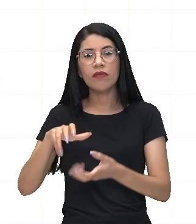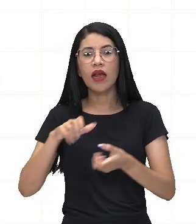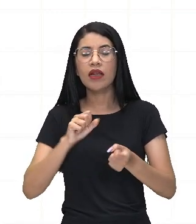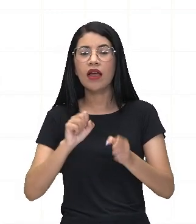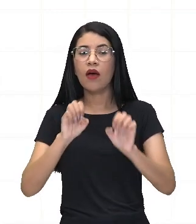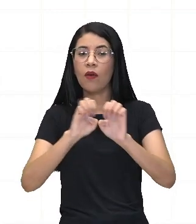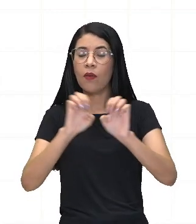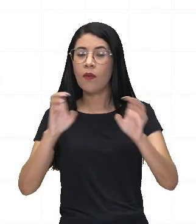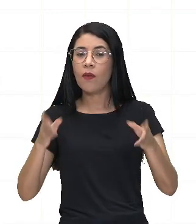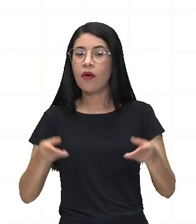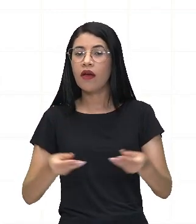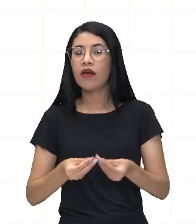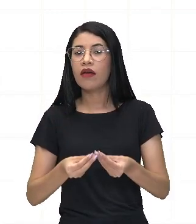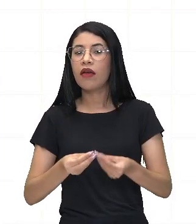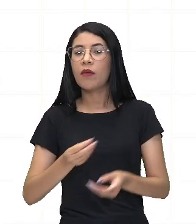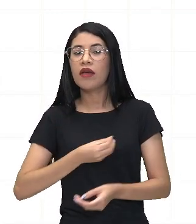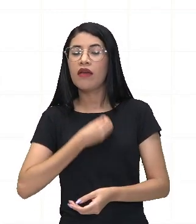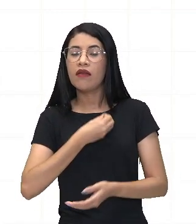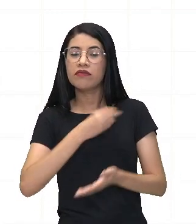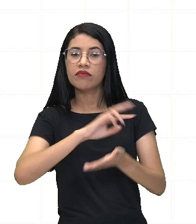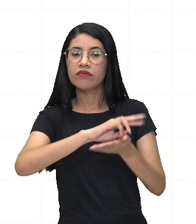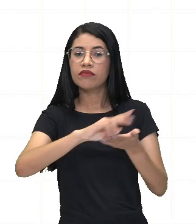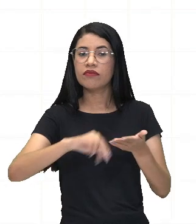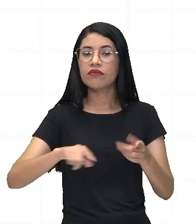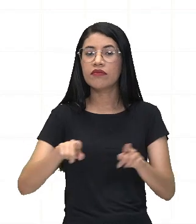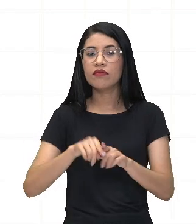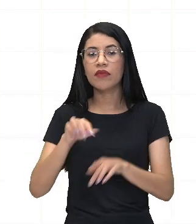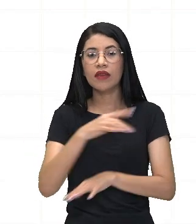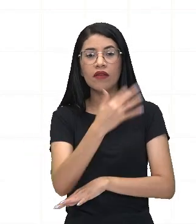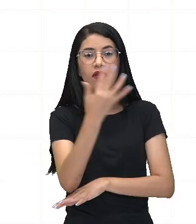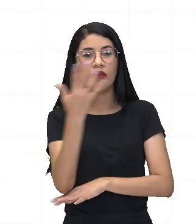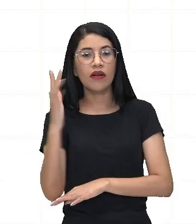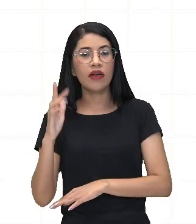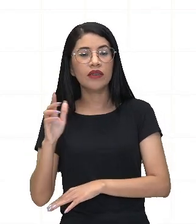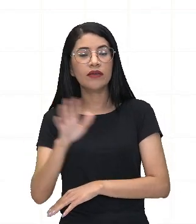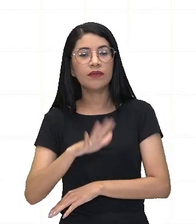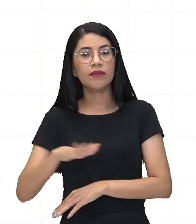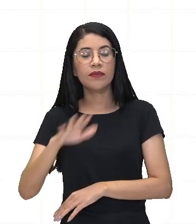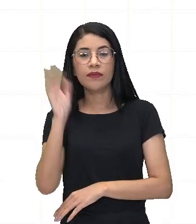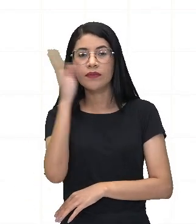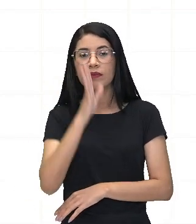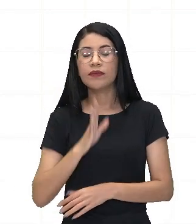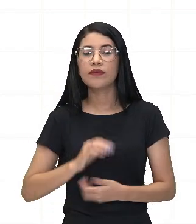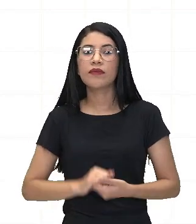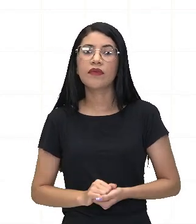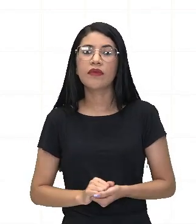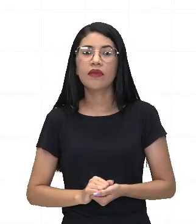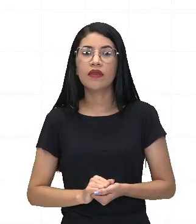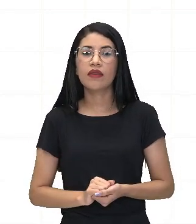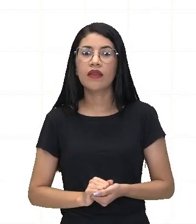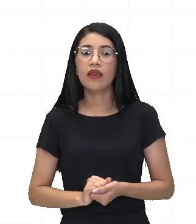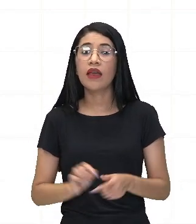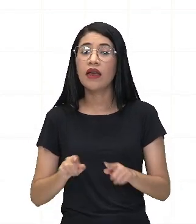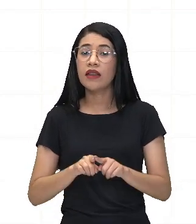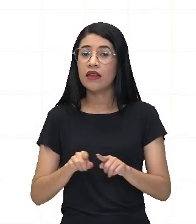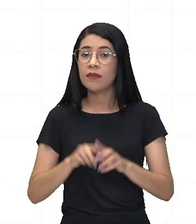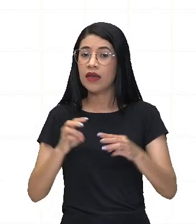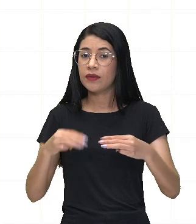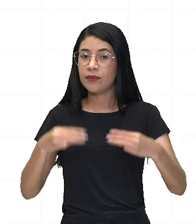da biodiversidade e das florestas brasileiras. E aí, dentro do Ministério do Meio